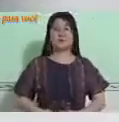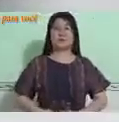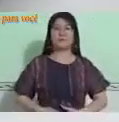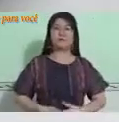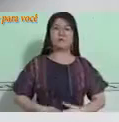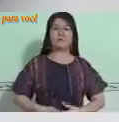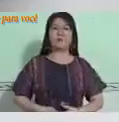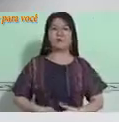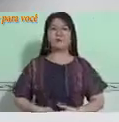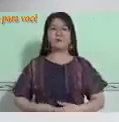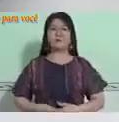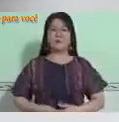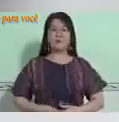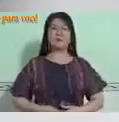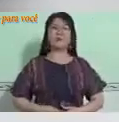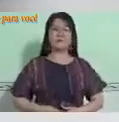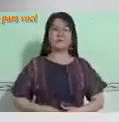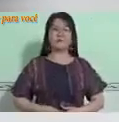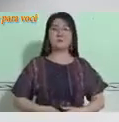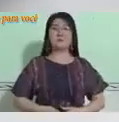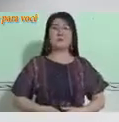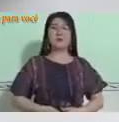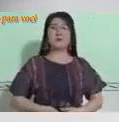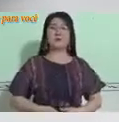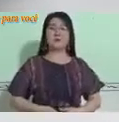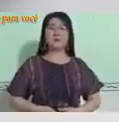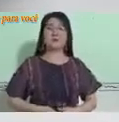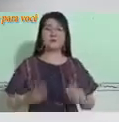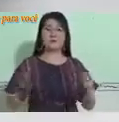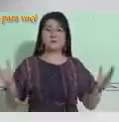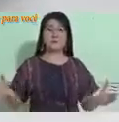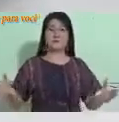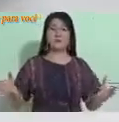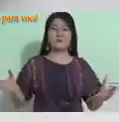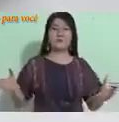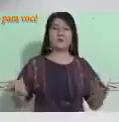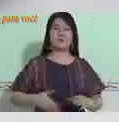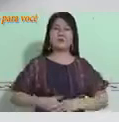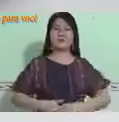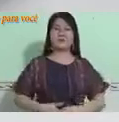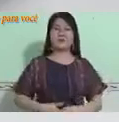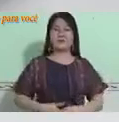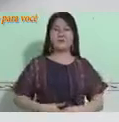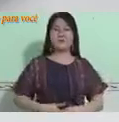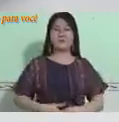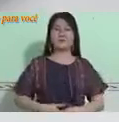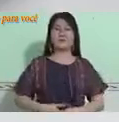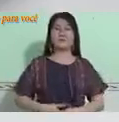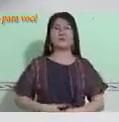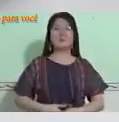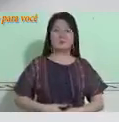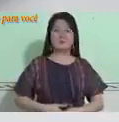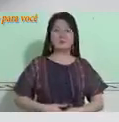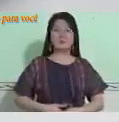Geralmente, o médico pneumologista indica a ventilação não invasiva para pessoas que tenham doença pulmonar